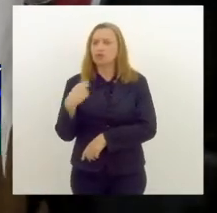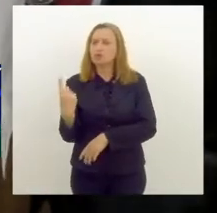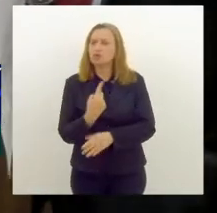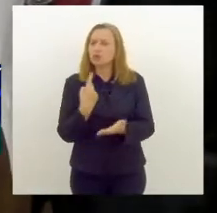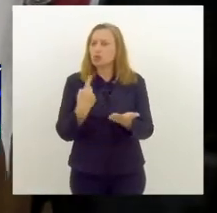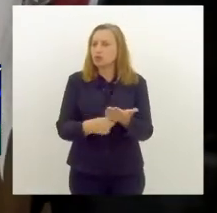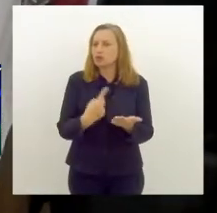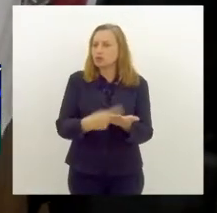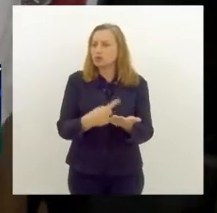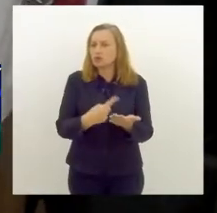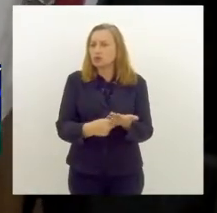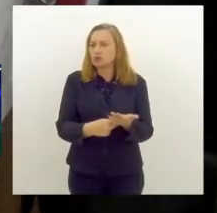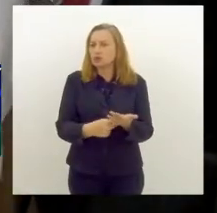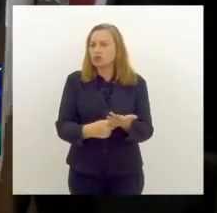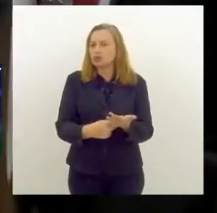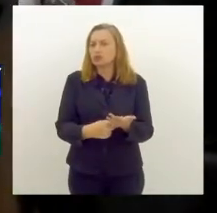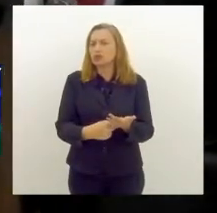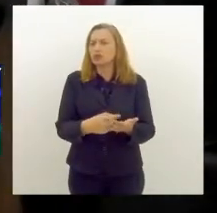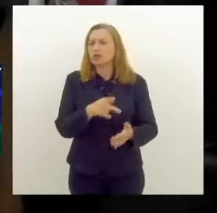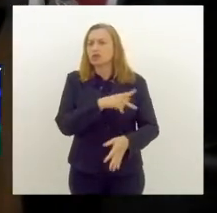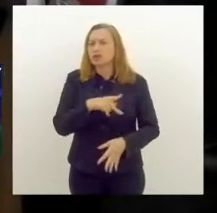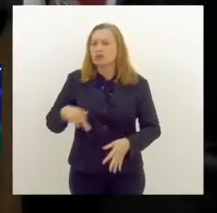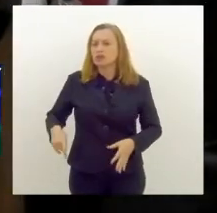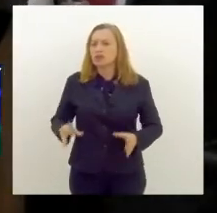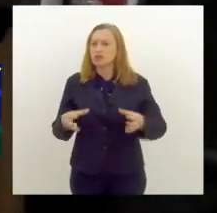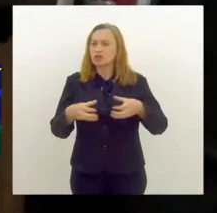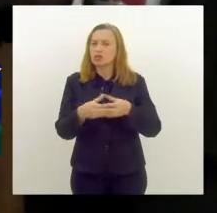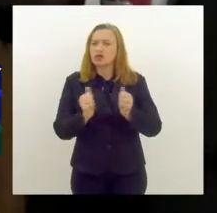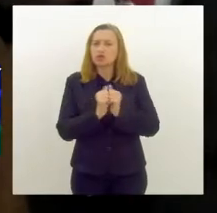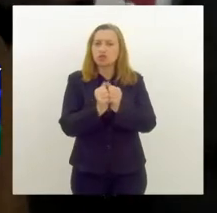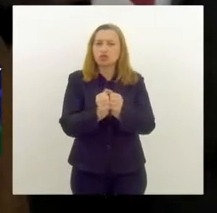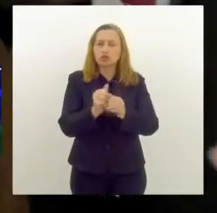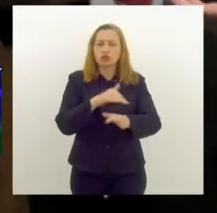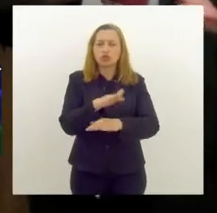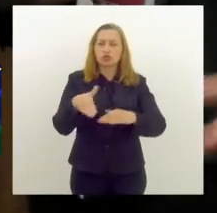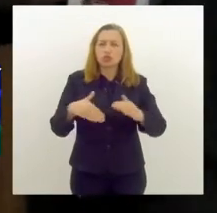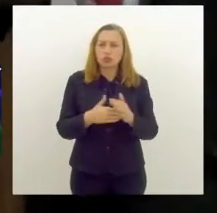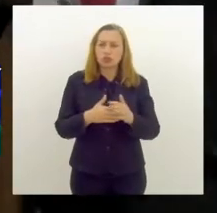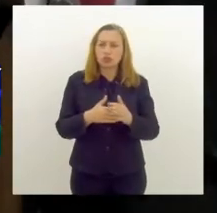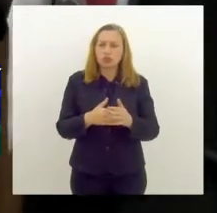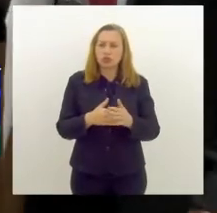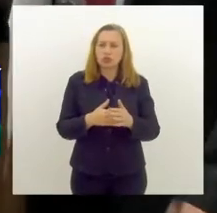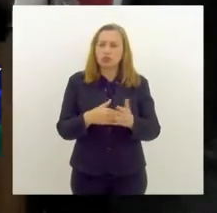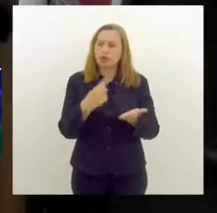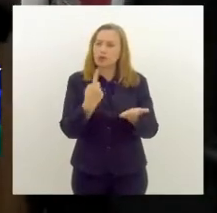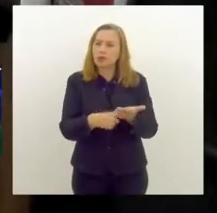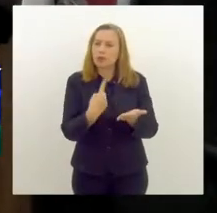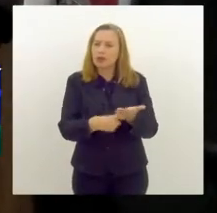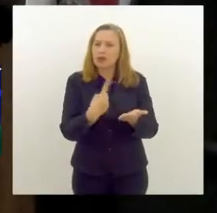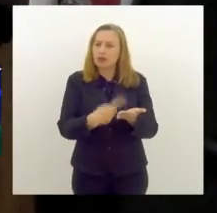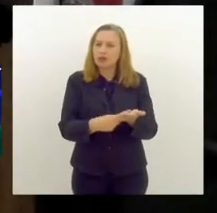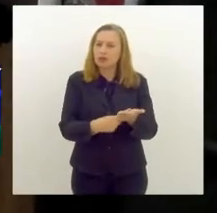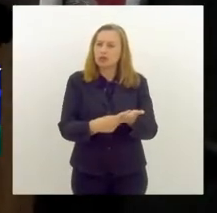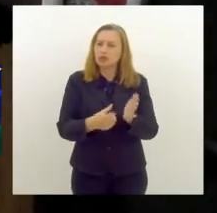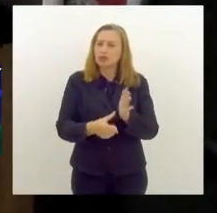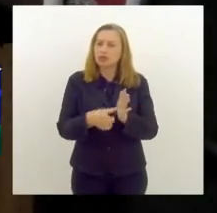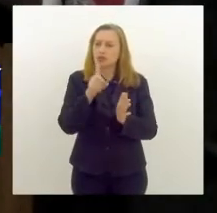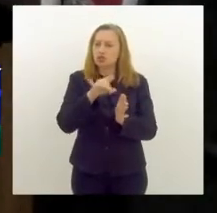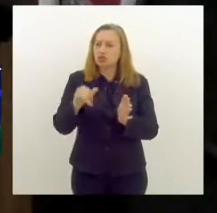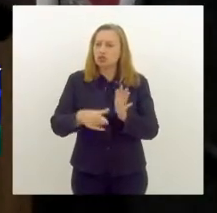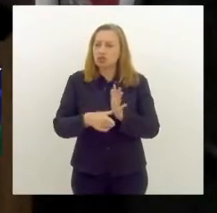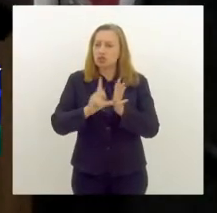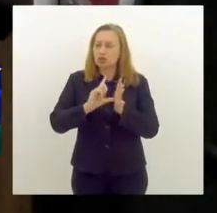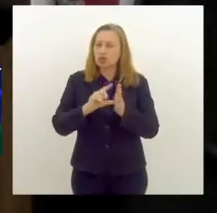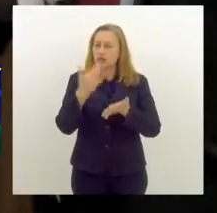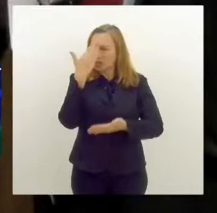presidente da comissão vai estar deliberando junto a todos os membros para que possamos marcar uma data o quanto antes. E quero agradecer